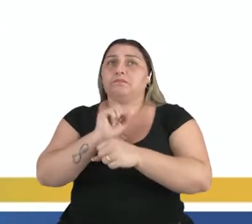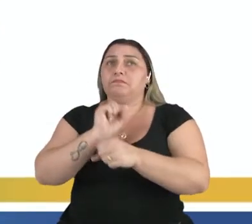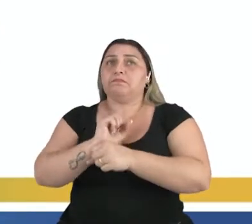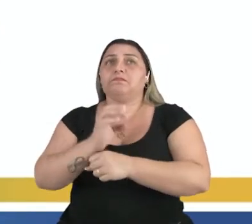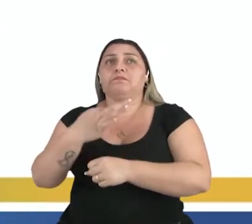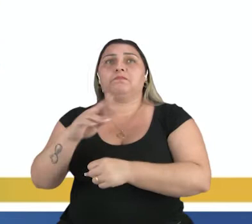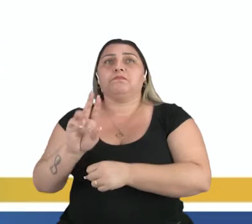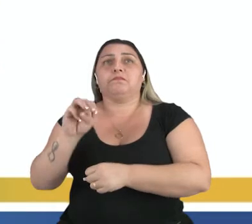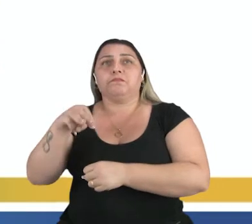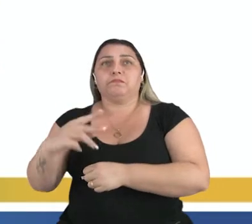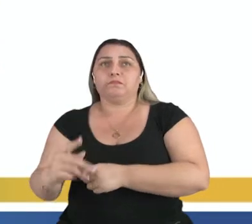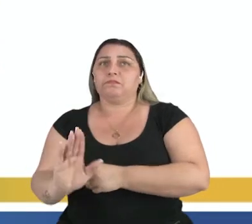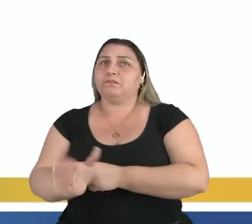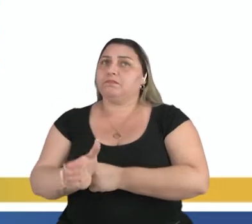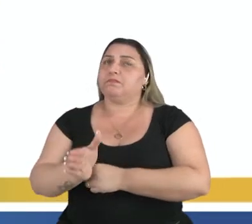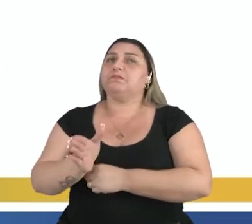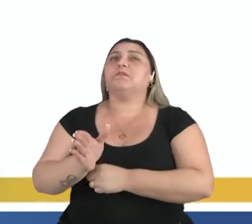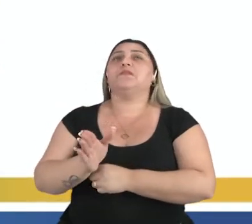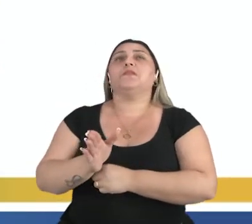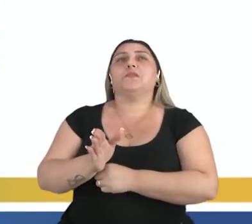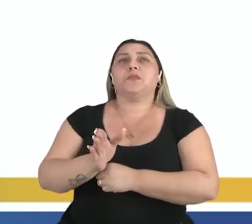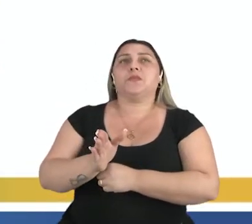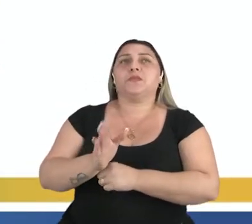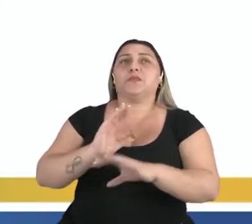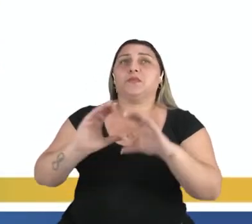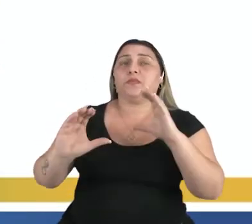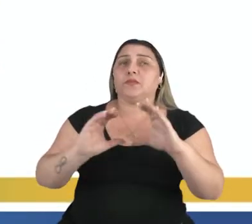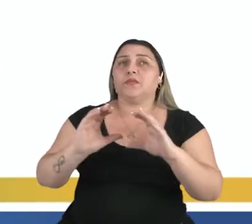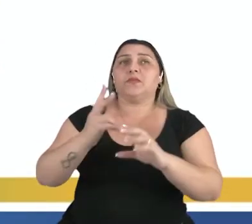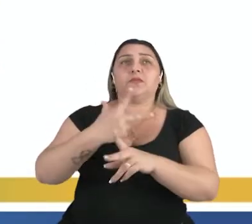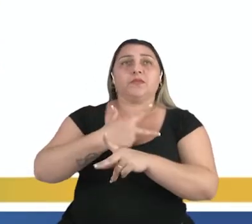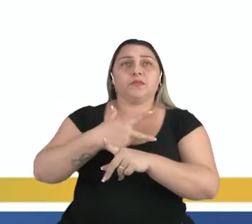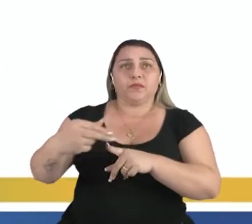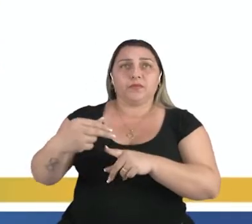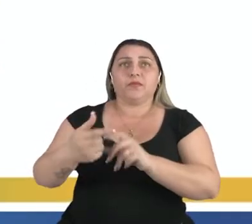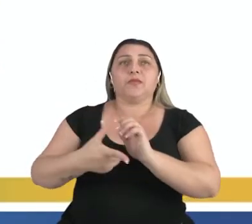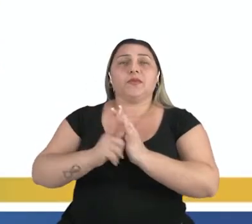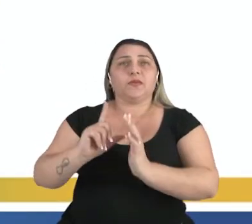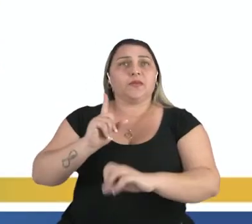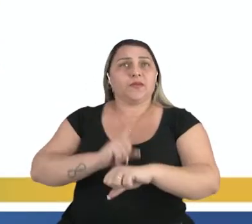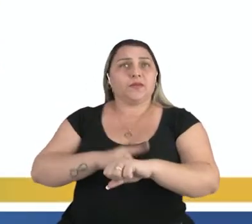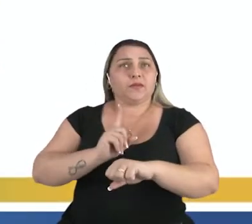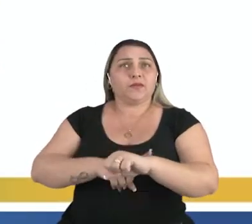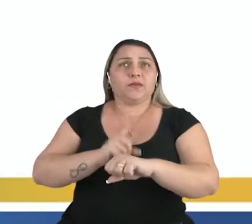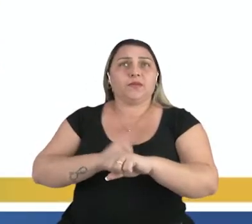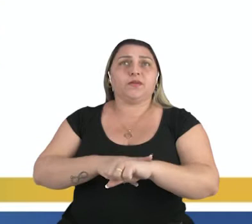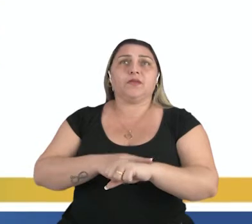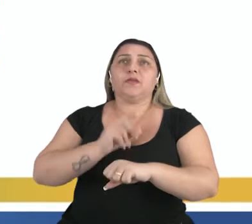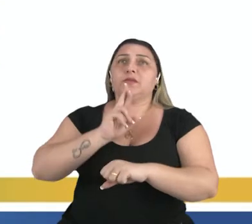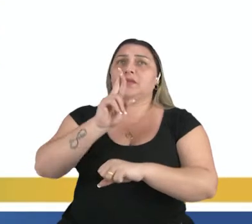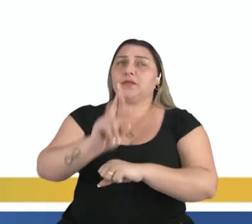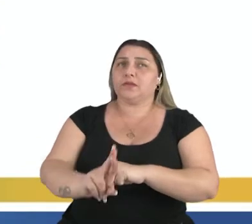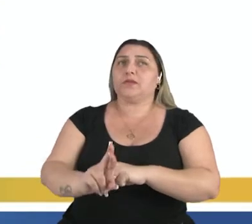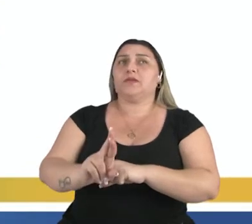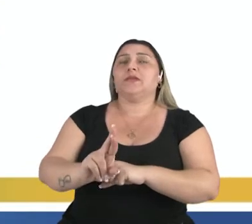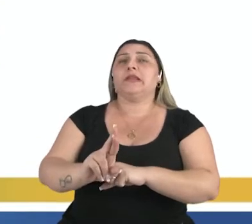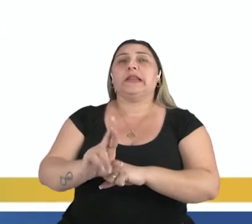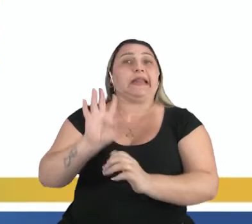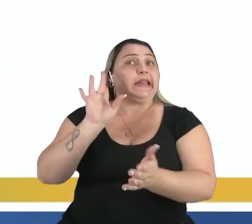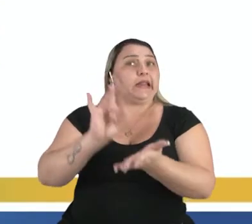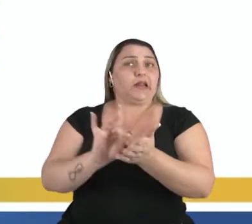Como já esperado, Trump tumultuou o processo ao cantar vitória antes da hora, com apenas